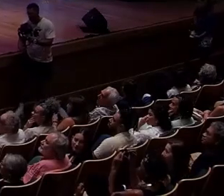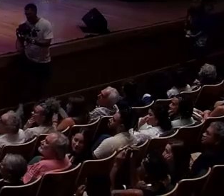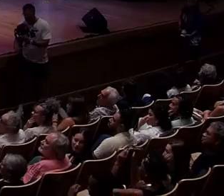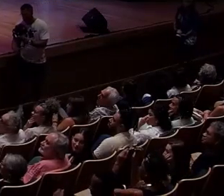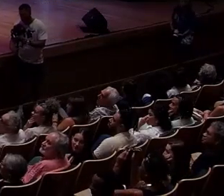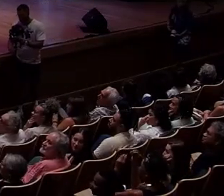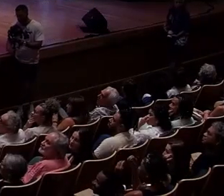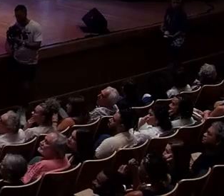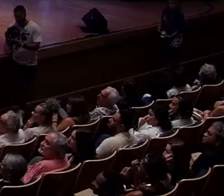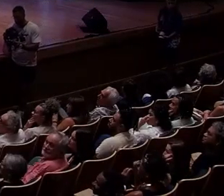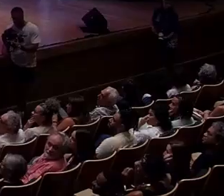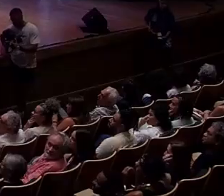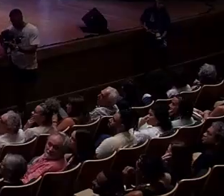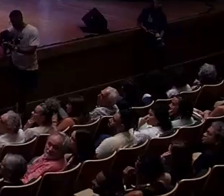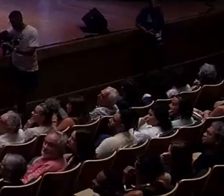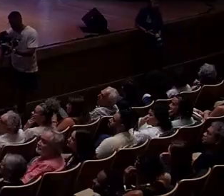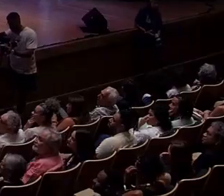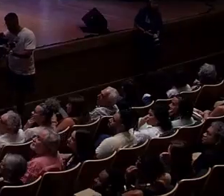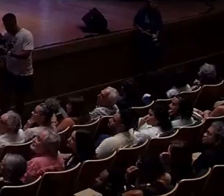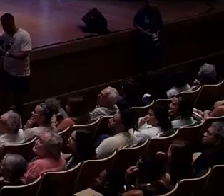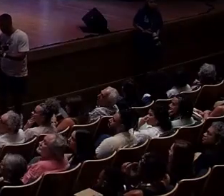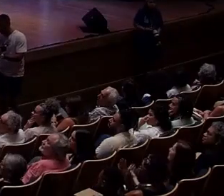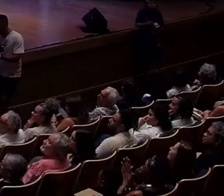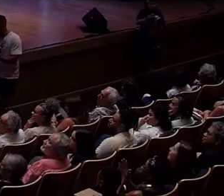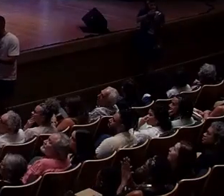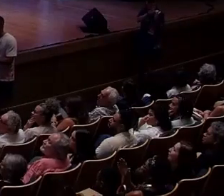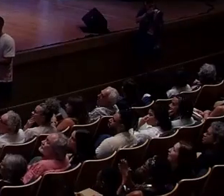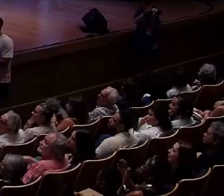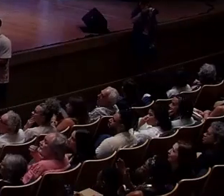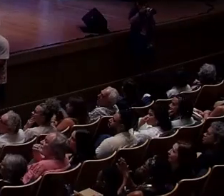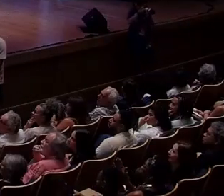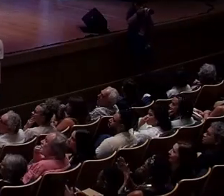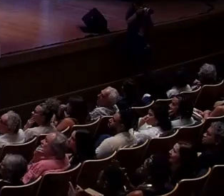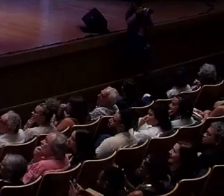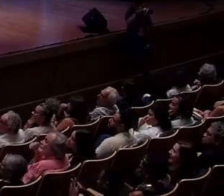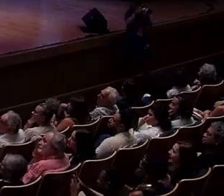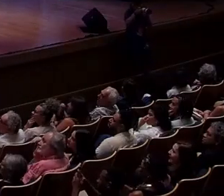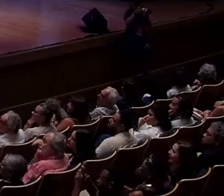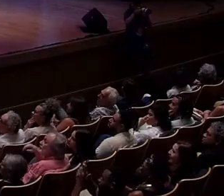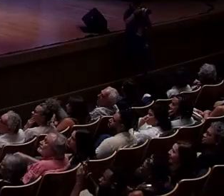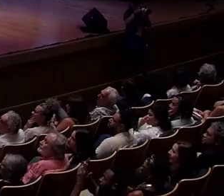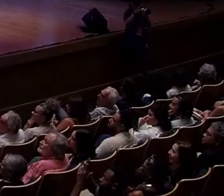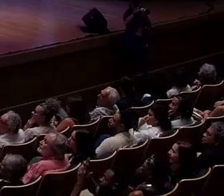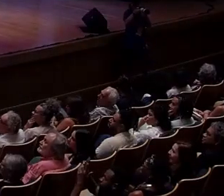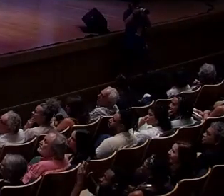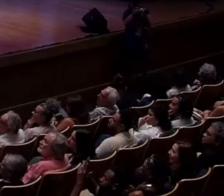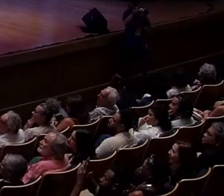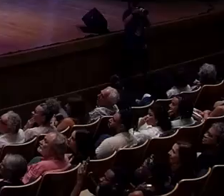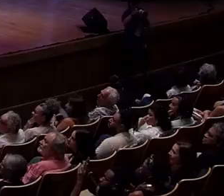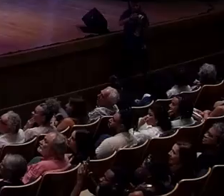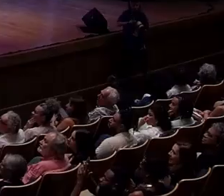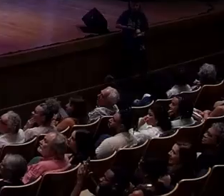Oi, calma, mãe. Me revoltei com o Estado. Se o funk virar crime, eu serei o mais procurado. E minha